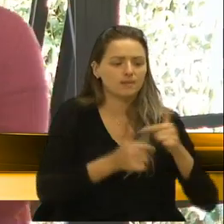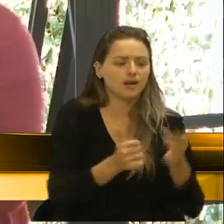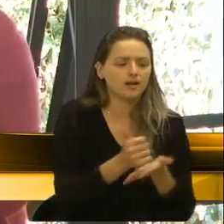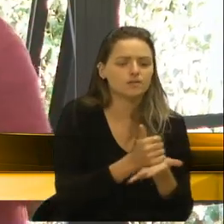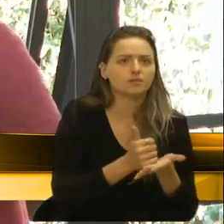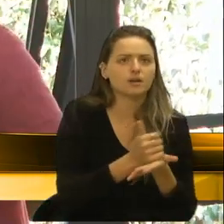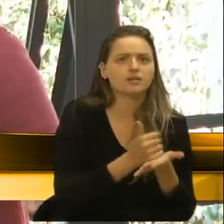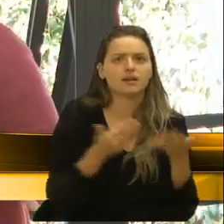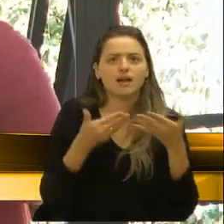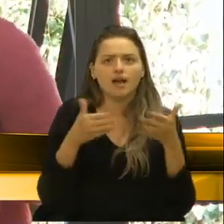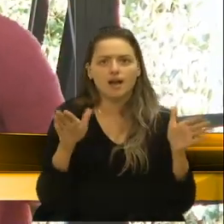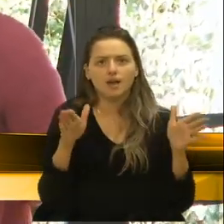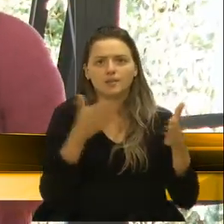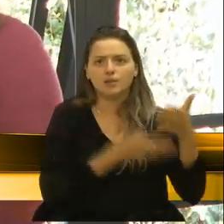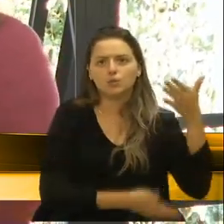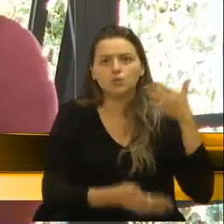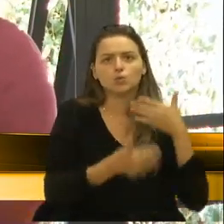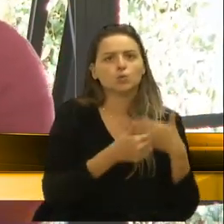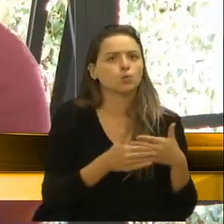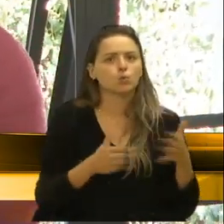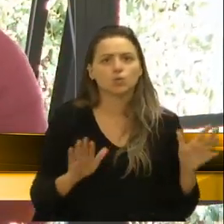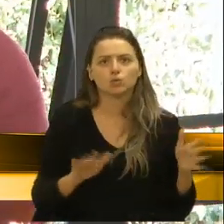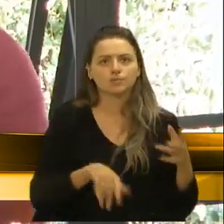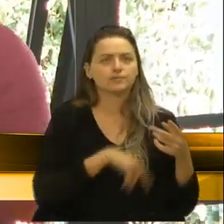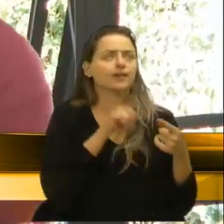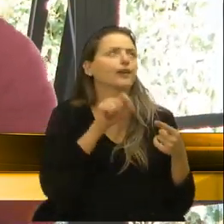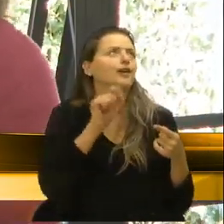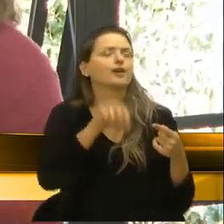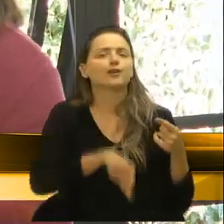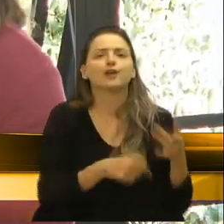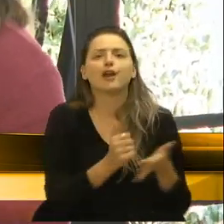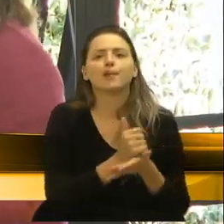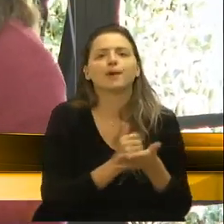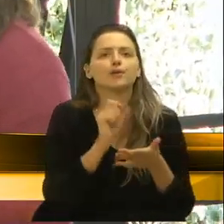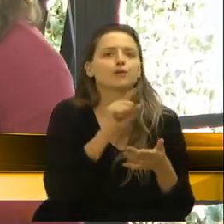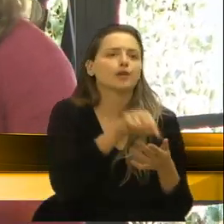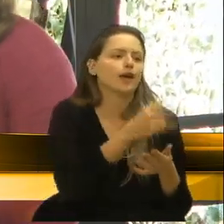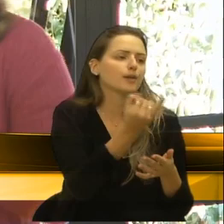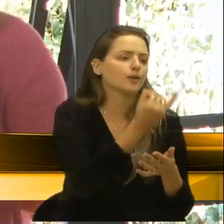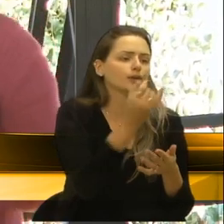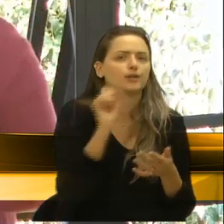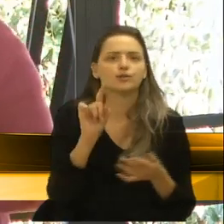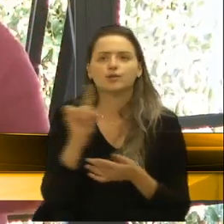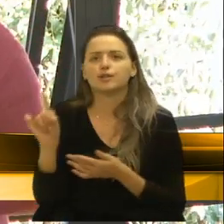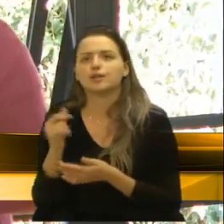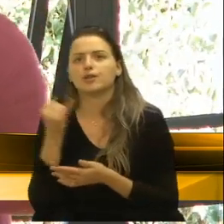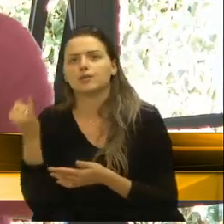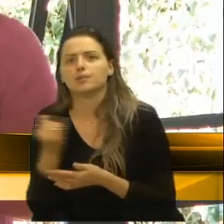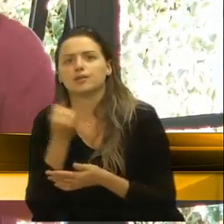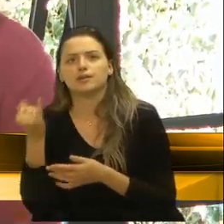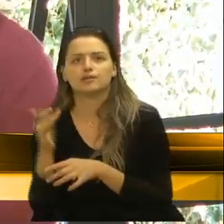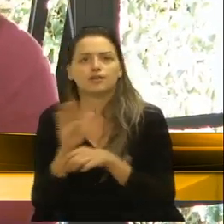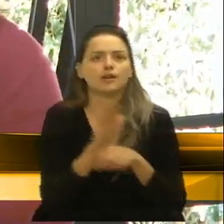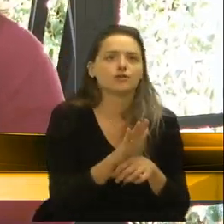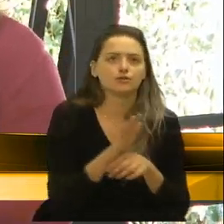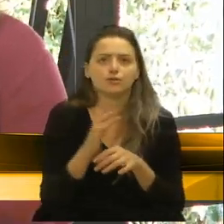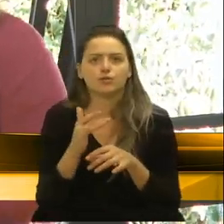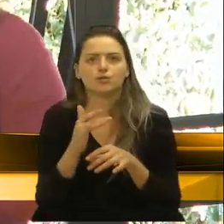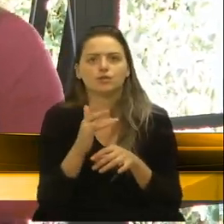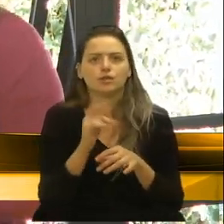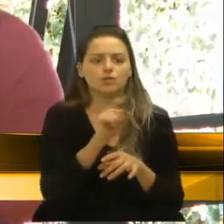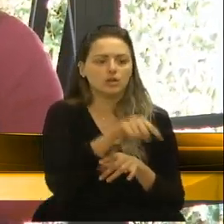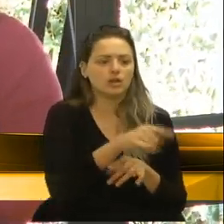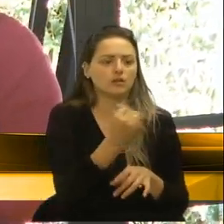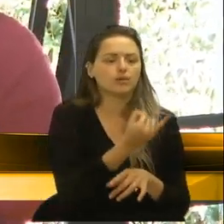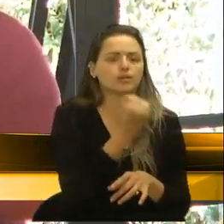abriram tudo, praticamente, né? Porque agora é serviço essencial e o que não é essencial, que vai ajudar o serviço essencial, que pode estar aberto.